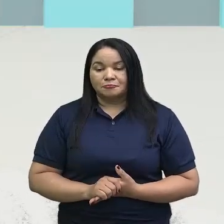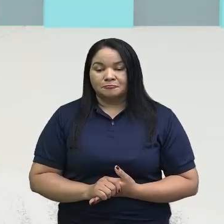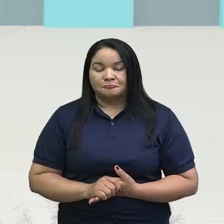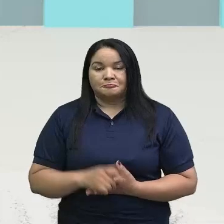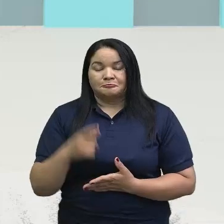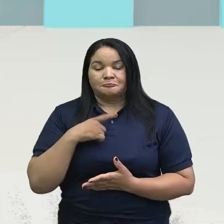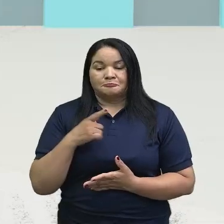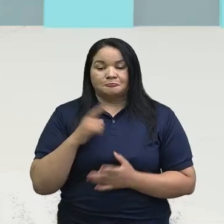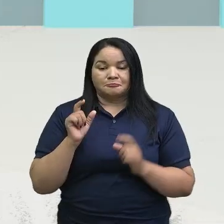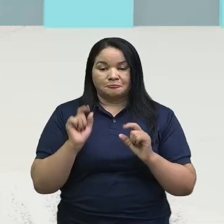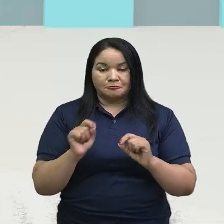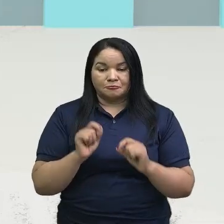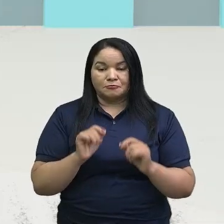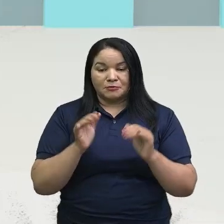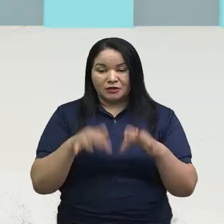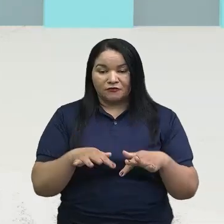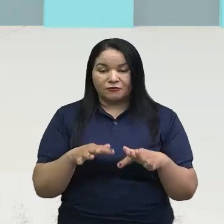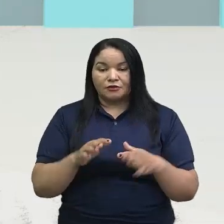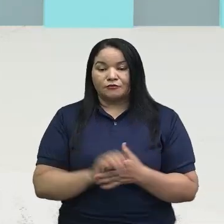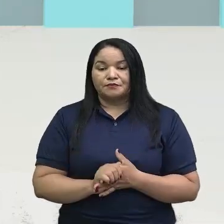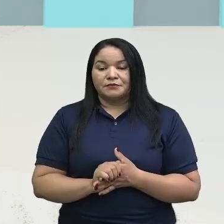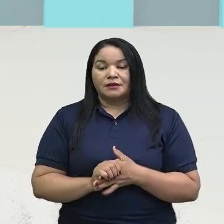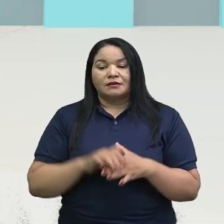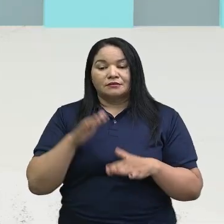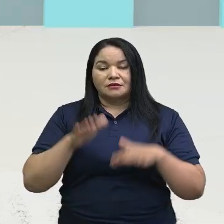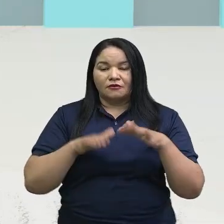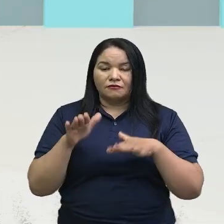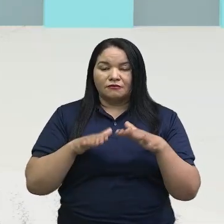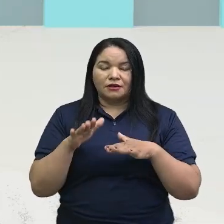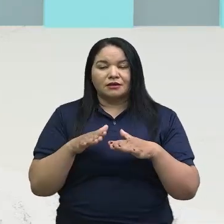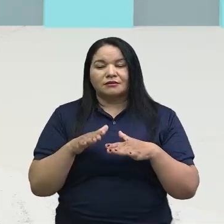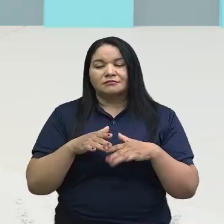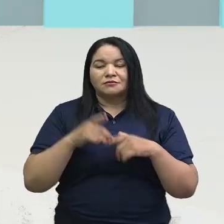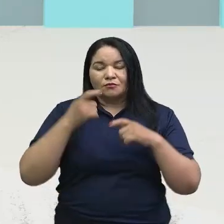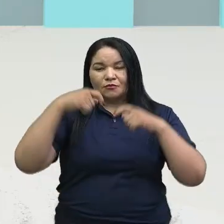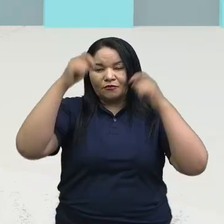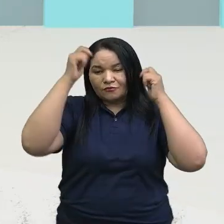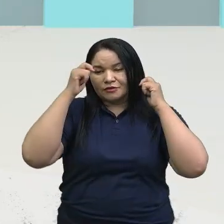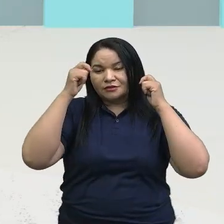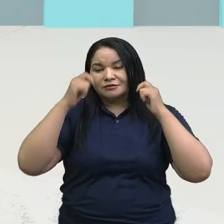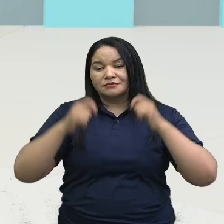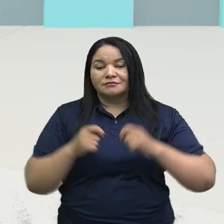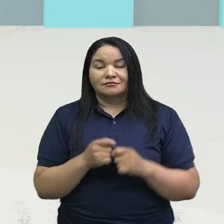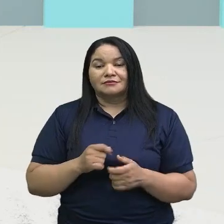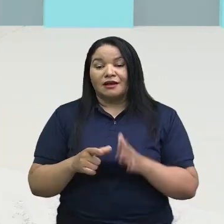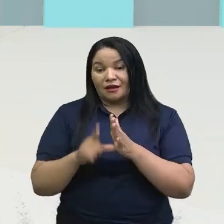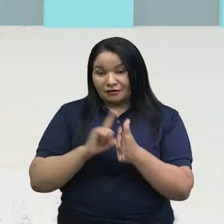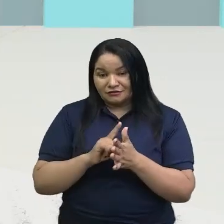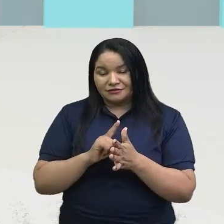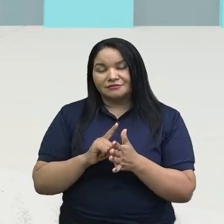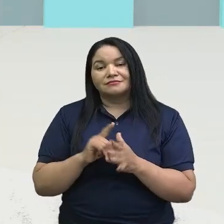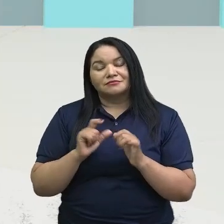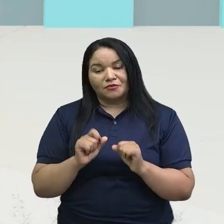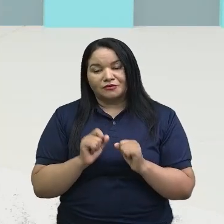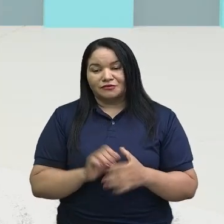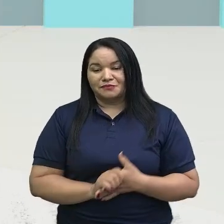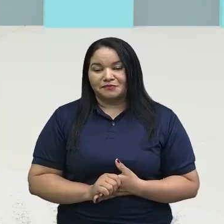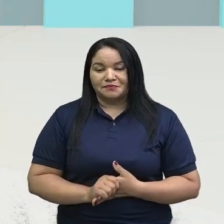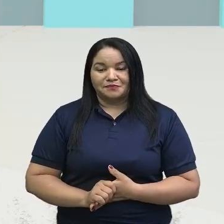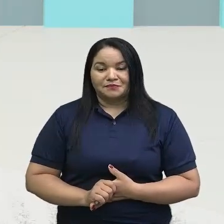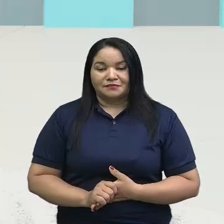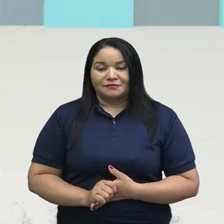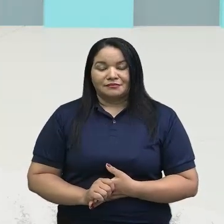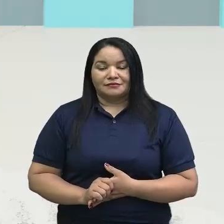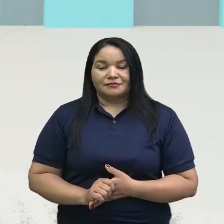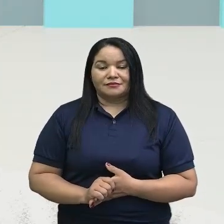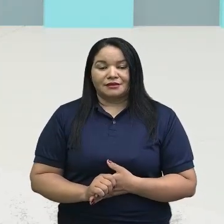temos a finalização do poema. Talvez devêssemos pôr aquele chapéu de flor mais cedo. É a finalização, né,